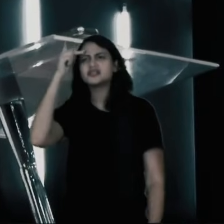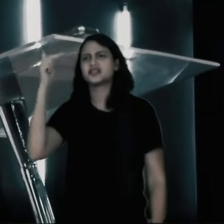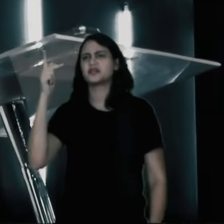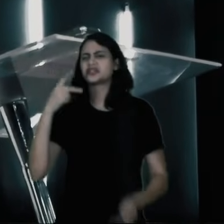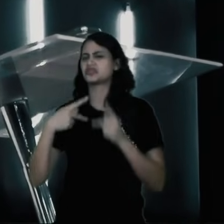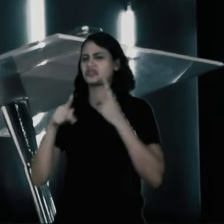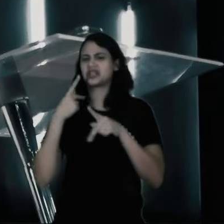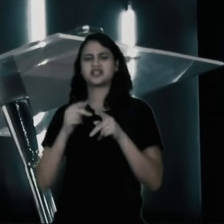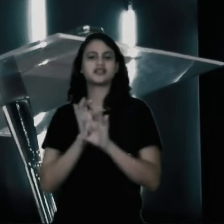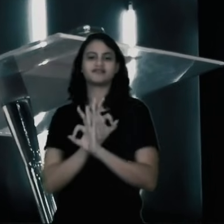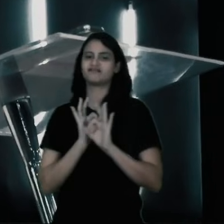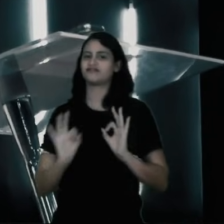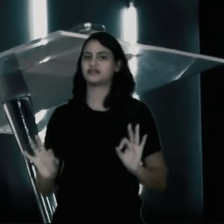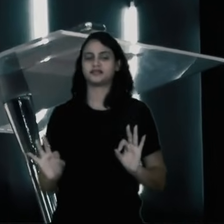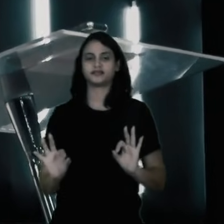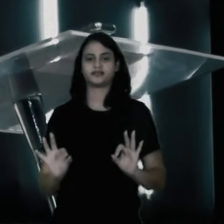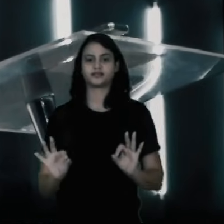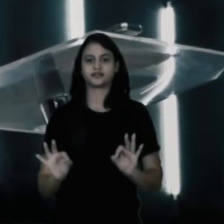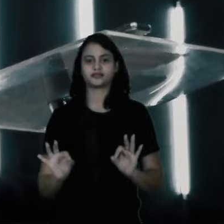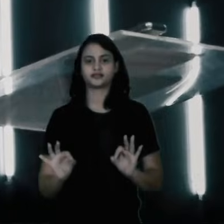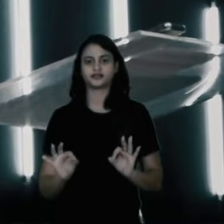dizem.